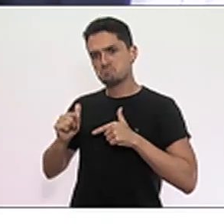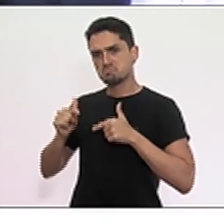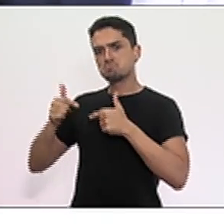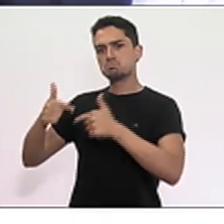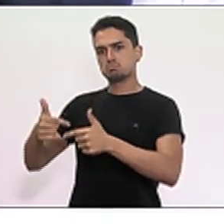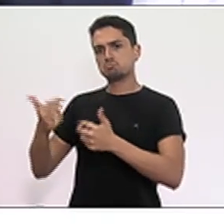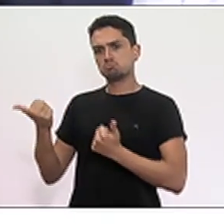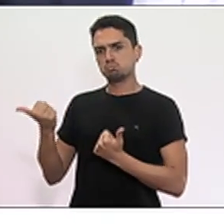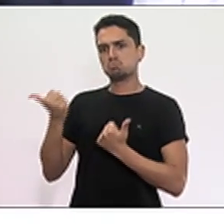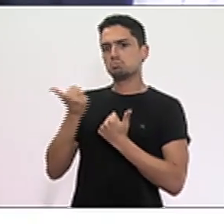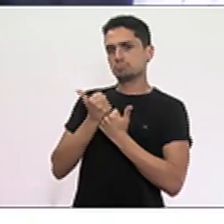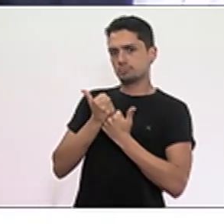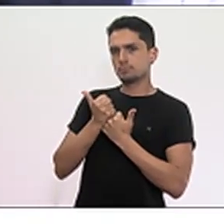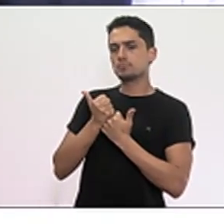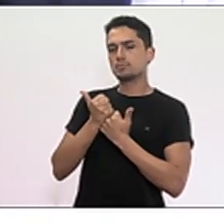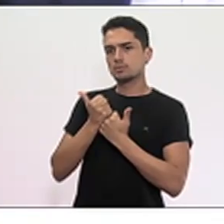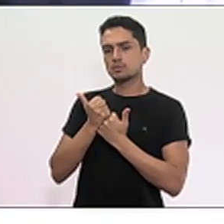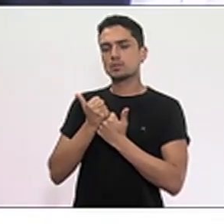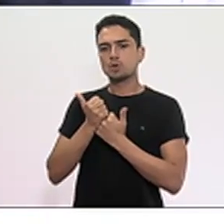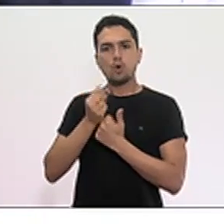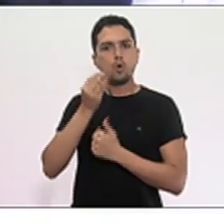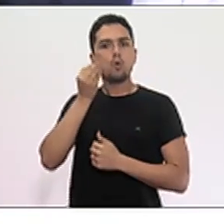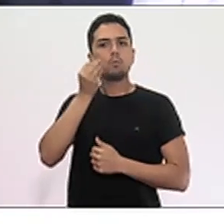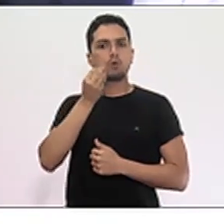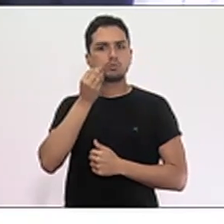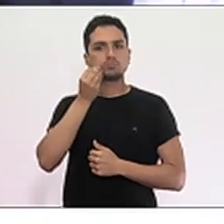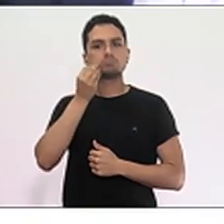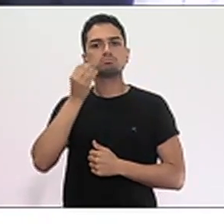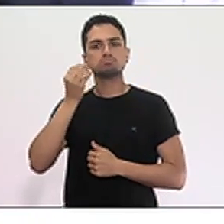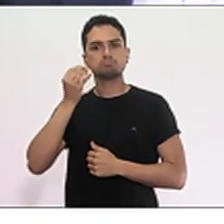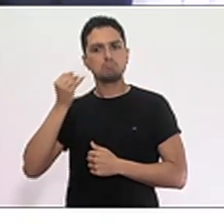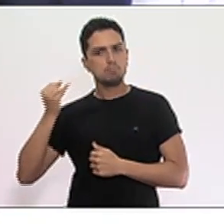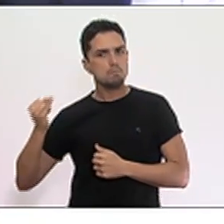pela fantástica oportunidade que está sendo